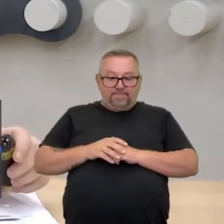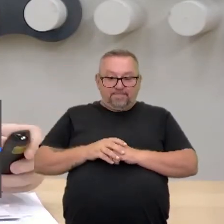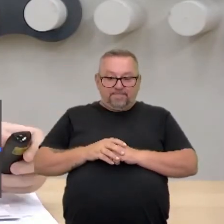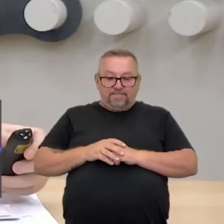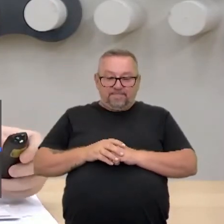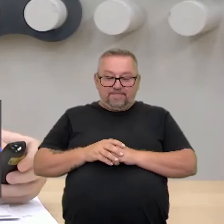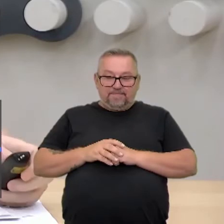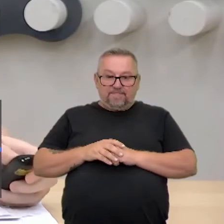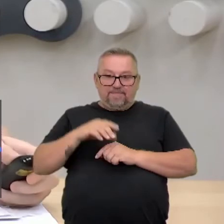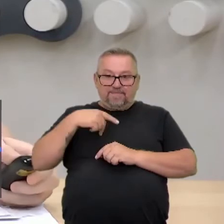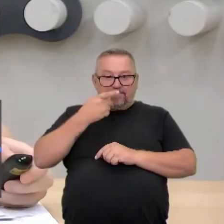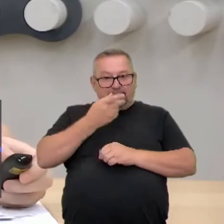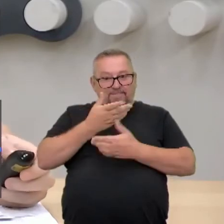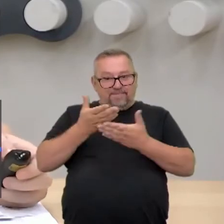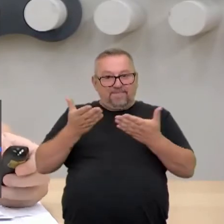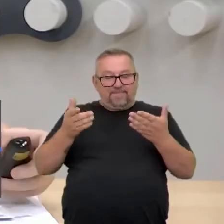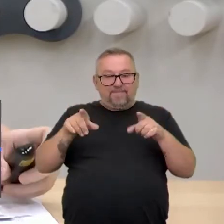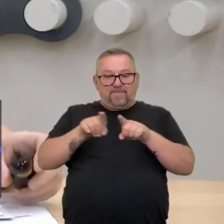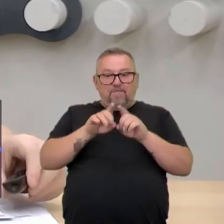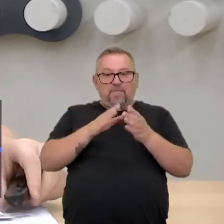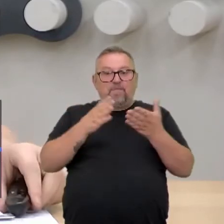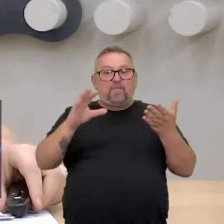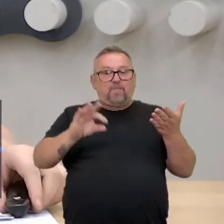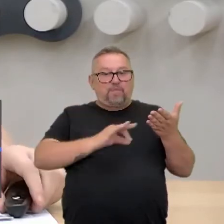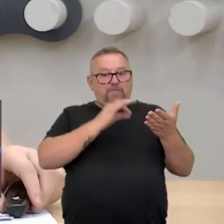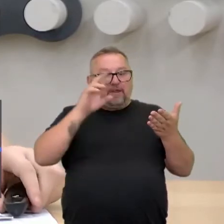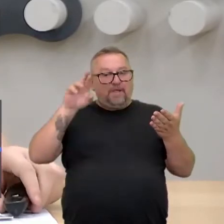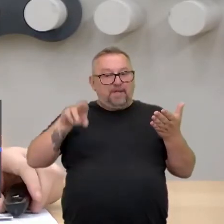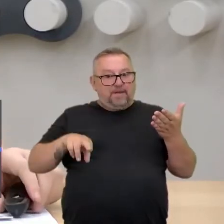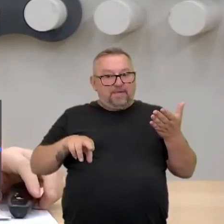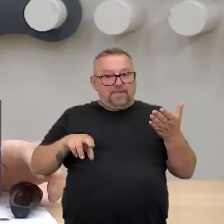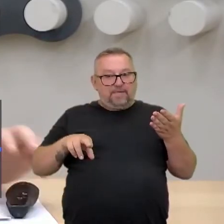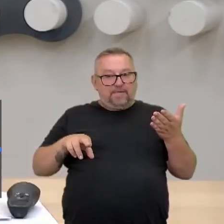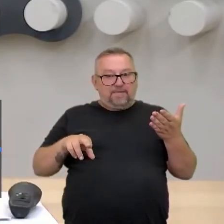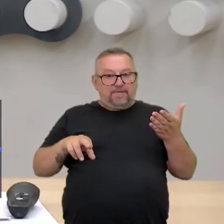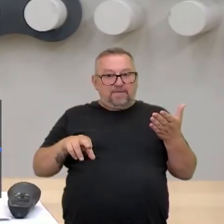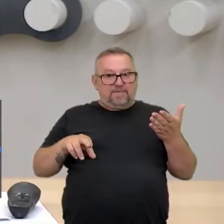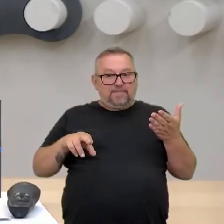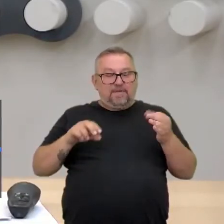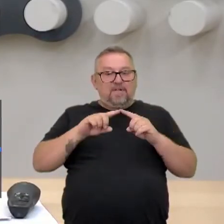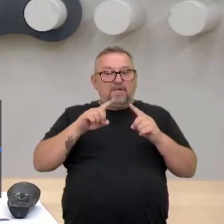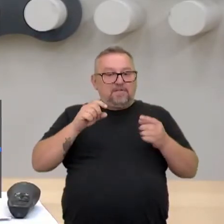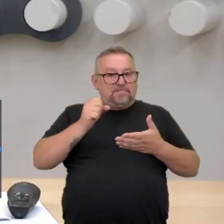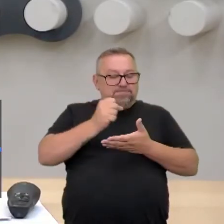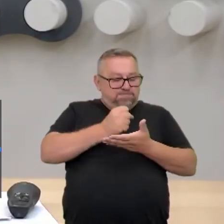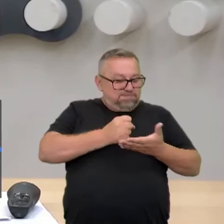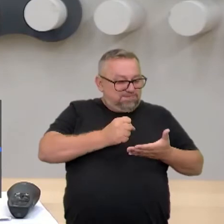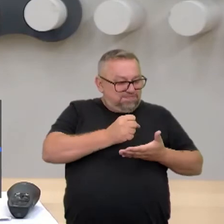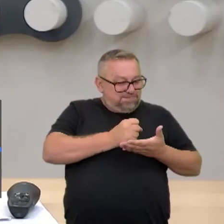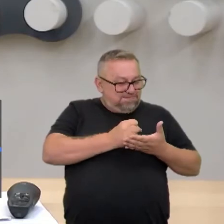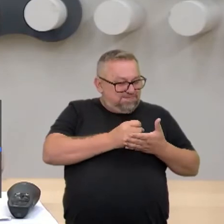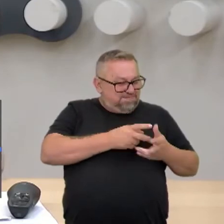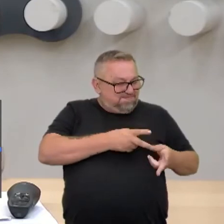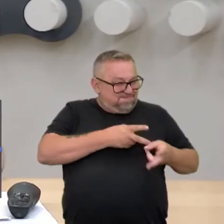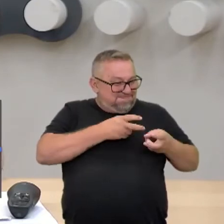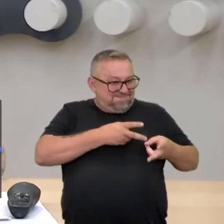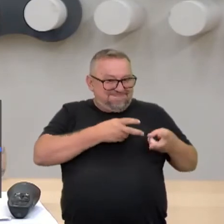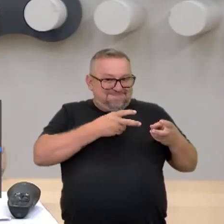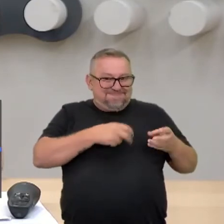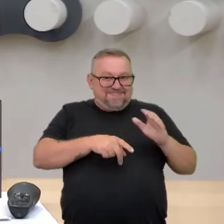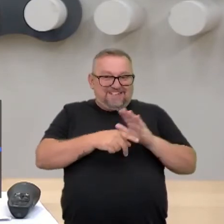bom falei para vocês que os autores racionalistas foram bebês mole beberam até se fartar